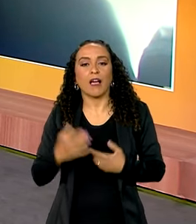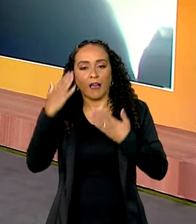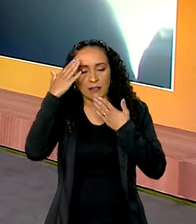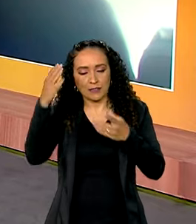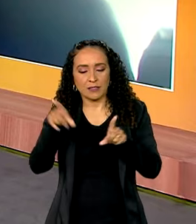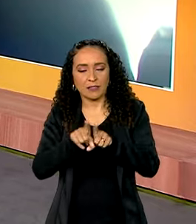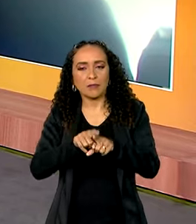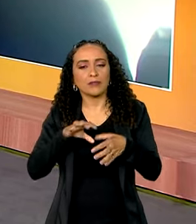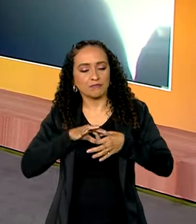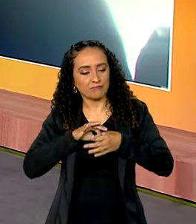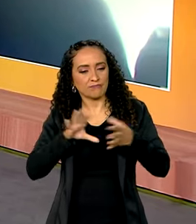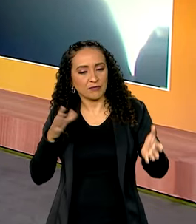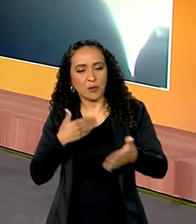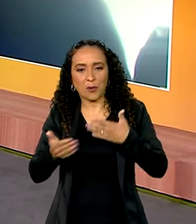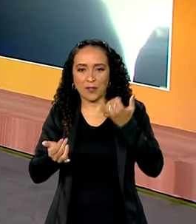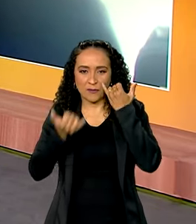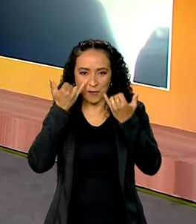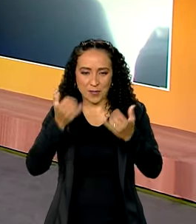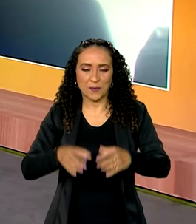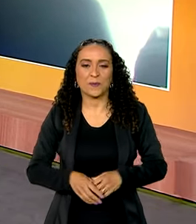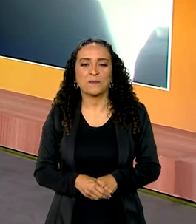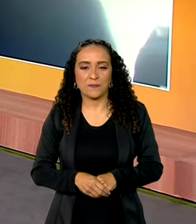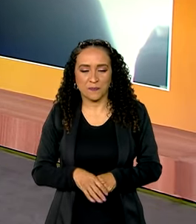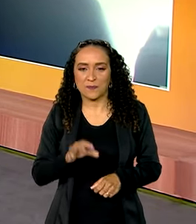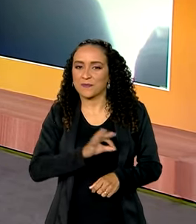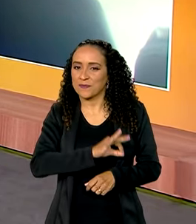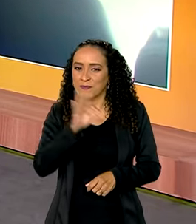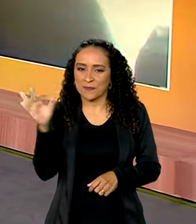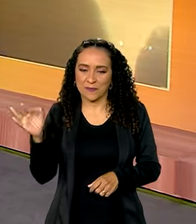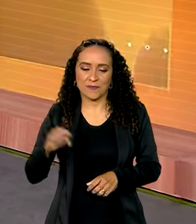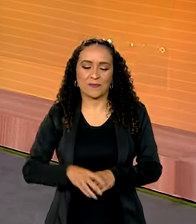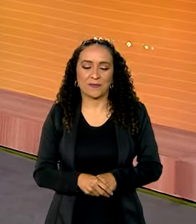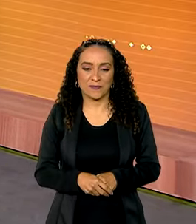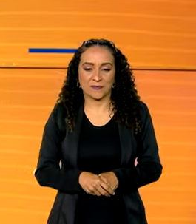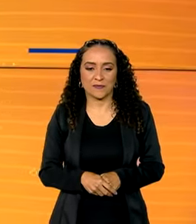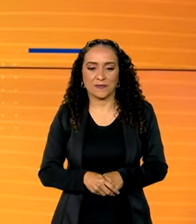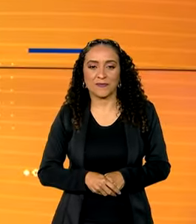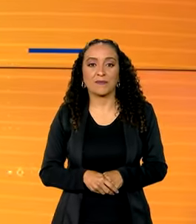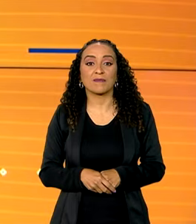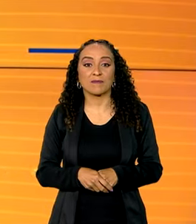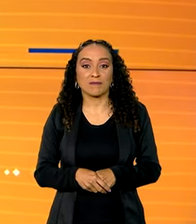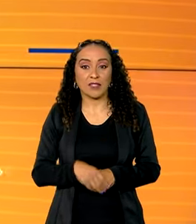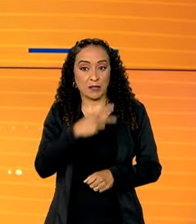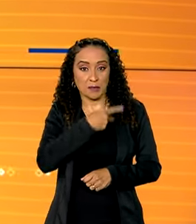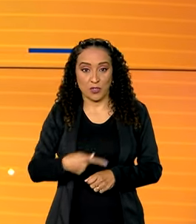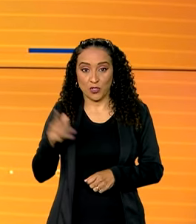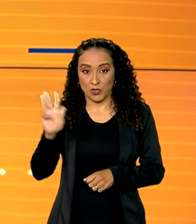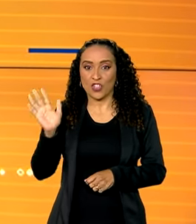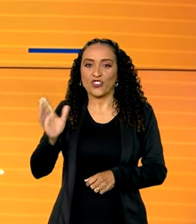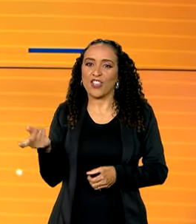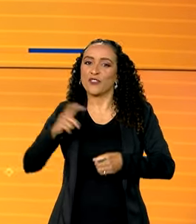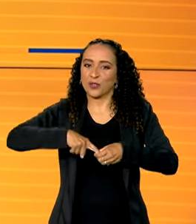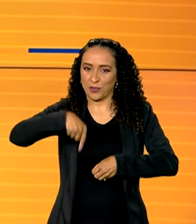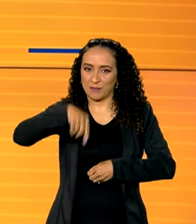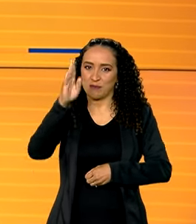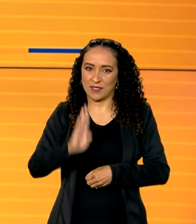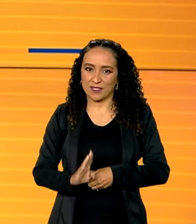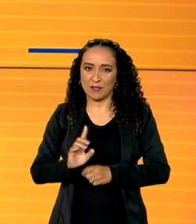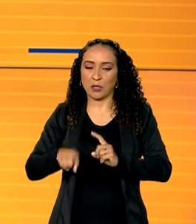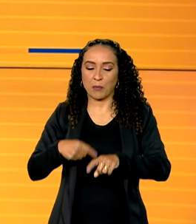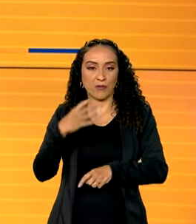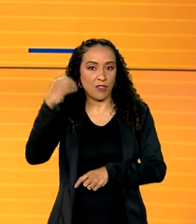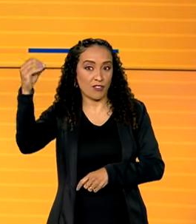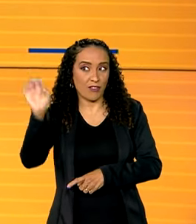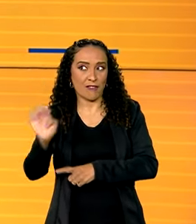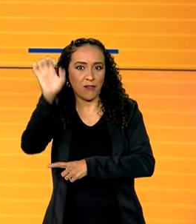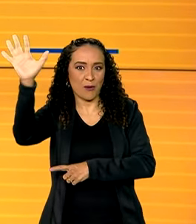Agradeço e estamos à disposição para qualquer informação. Excelente, obrigado. Bom dia. E o presidente Lula já está de volta ao Brasil após uma